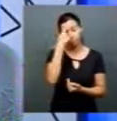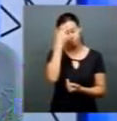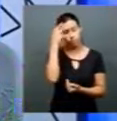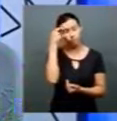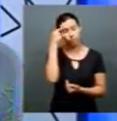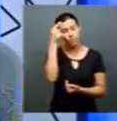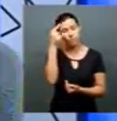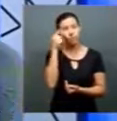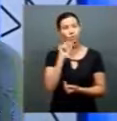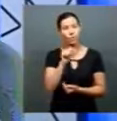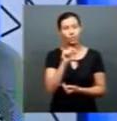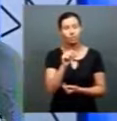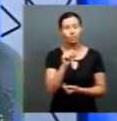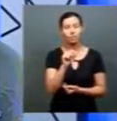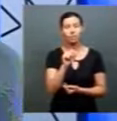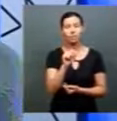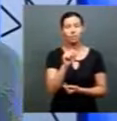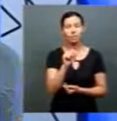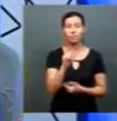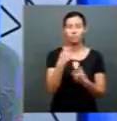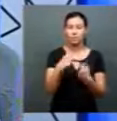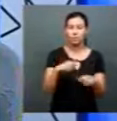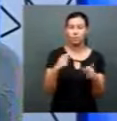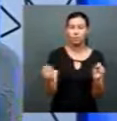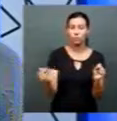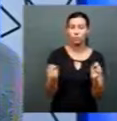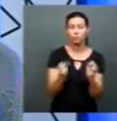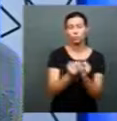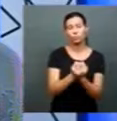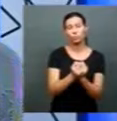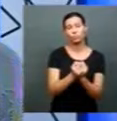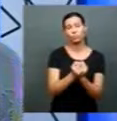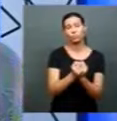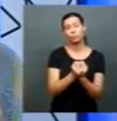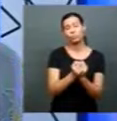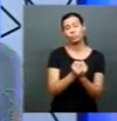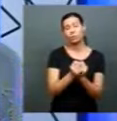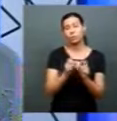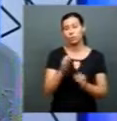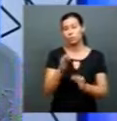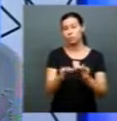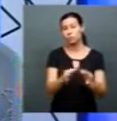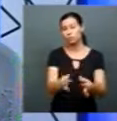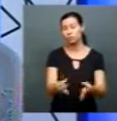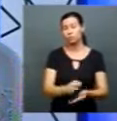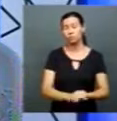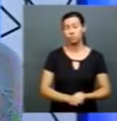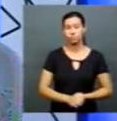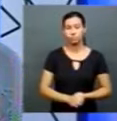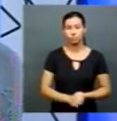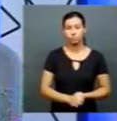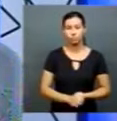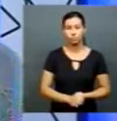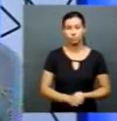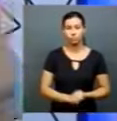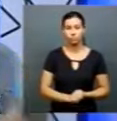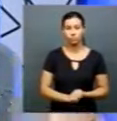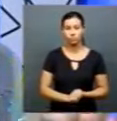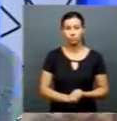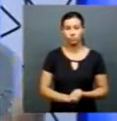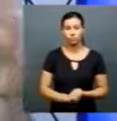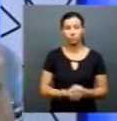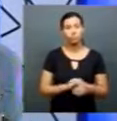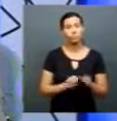vínculo. Ah, eu tenho que ter um viés, um apelo, vamos dizer assim, muito forte em termos de tecnologia, para que eu tenha